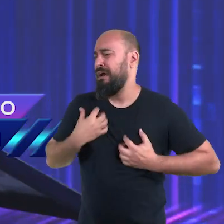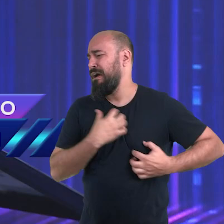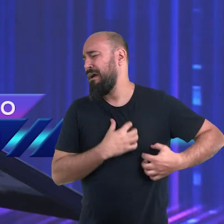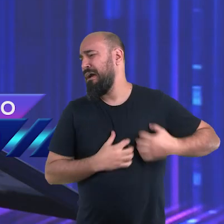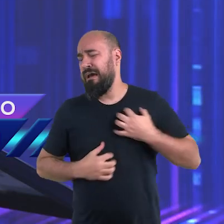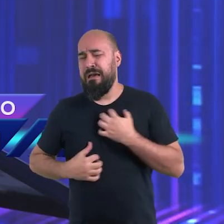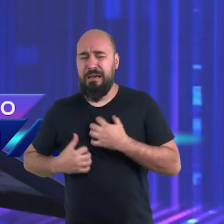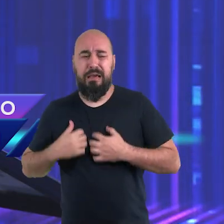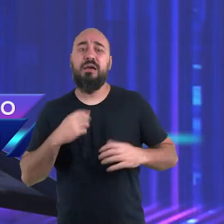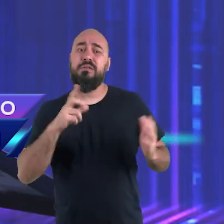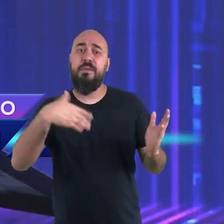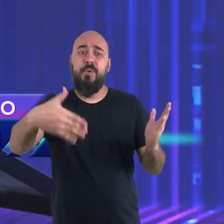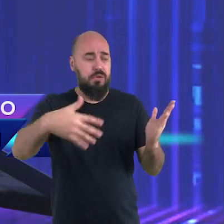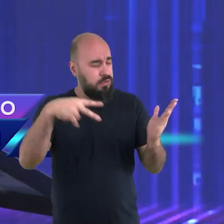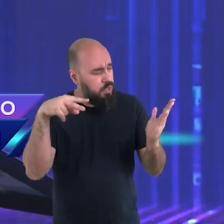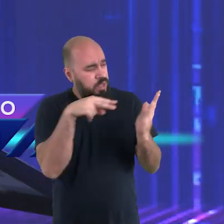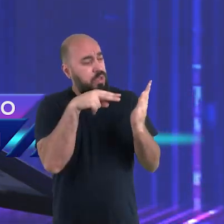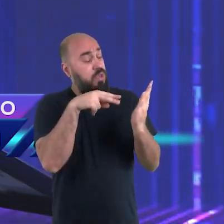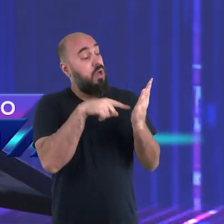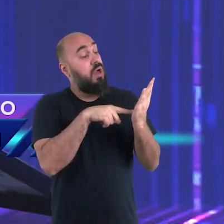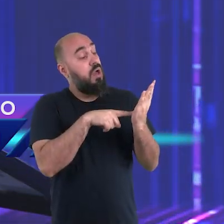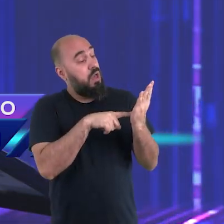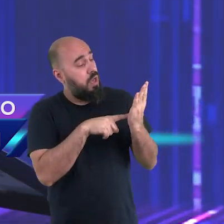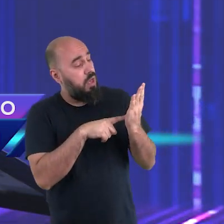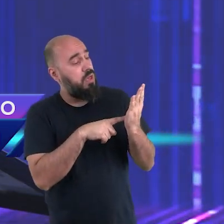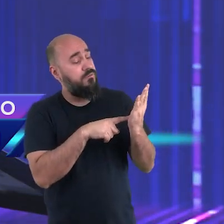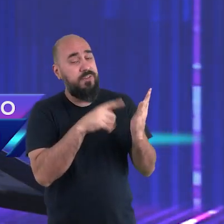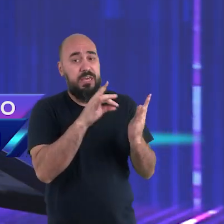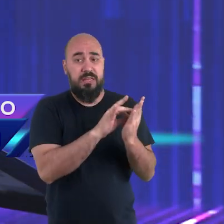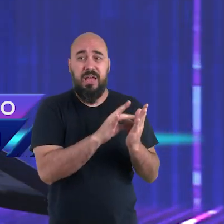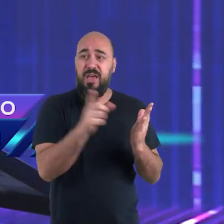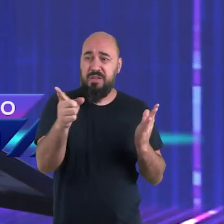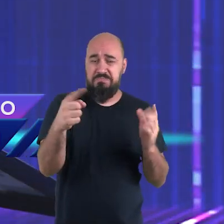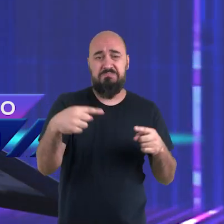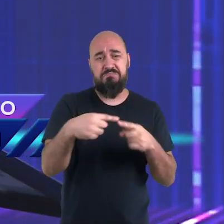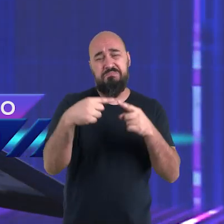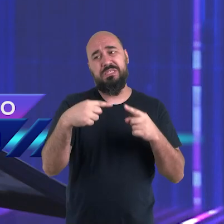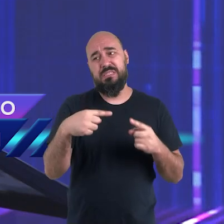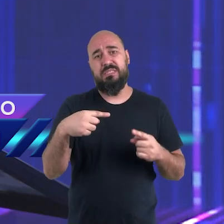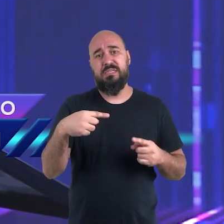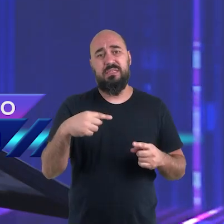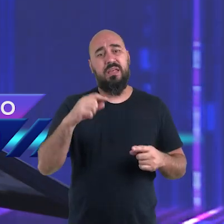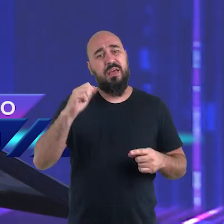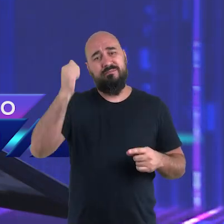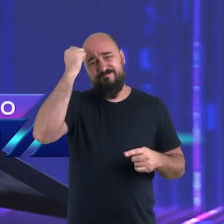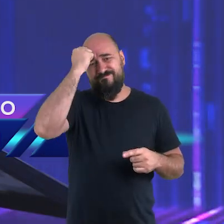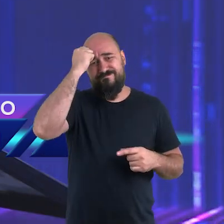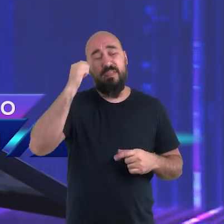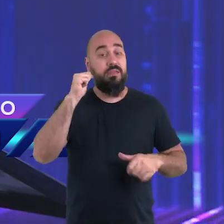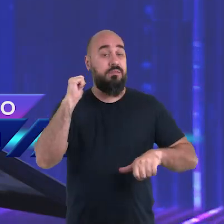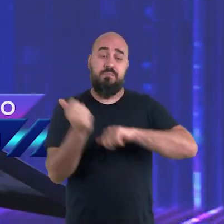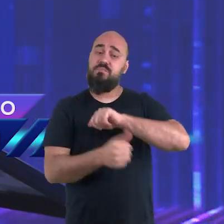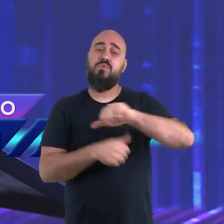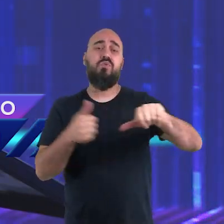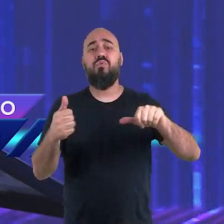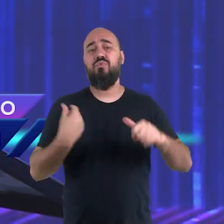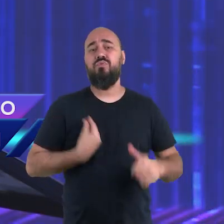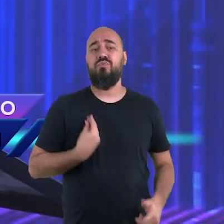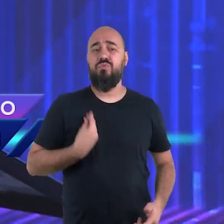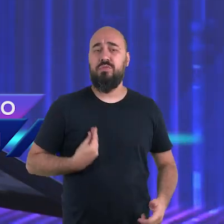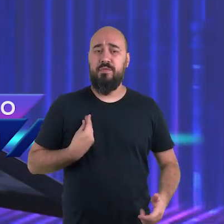por terra, e assim, este movimento de restauração estava em condições de pregar no mundo todo,